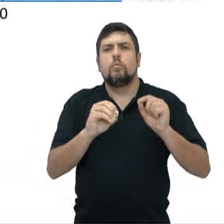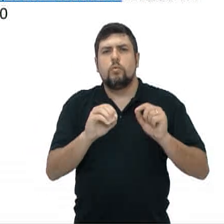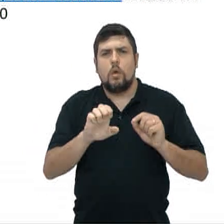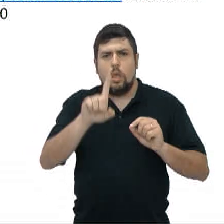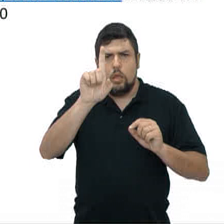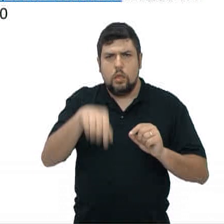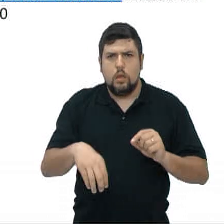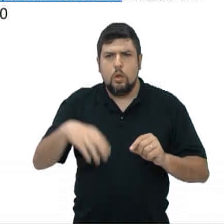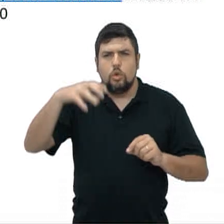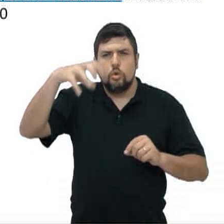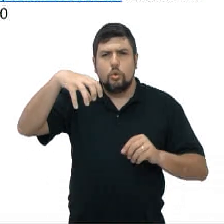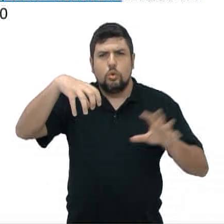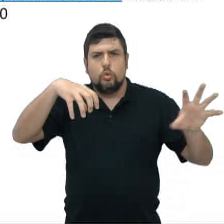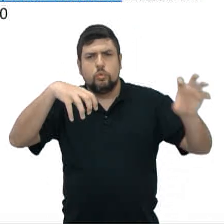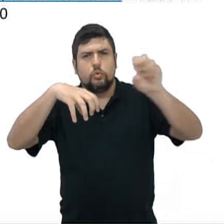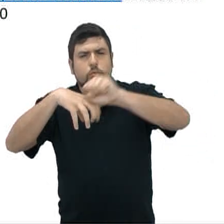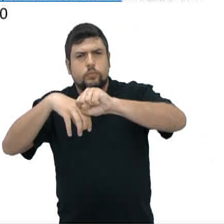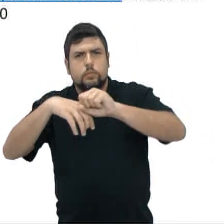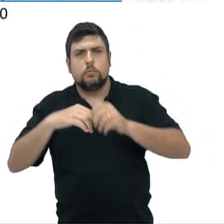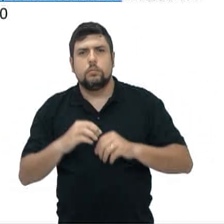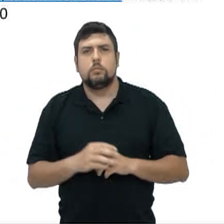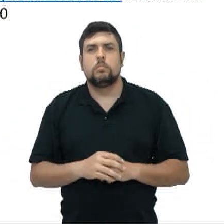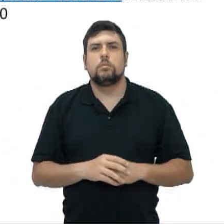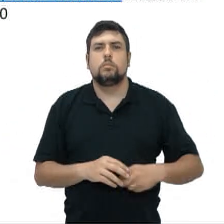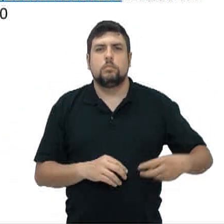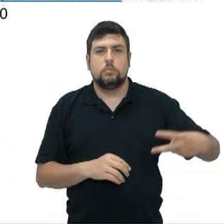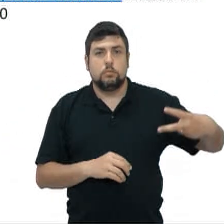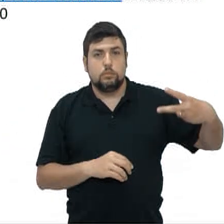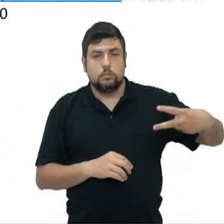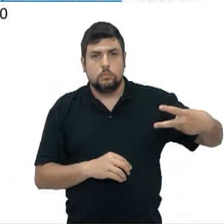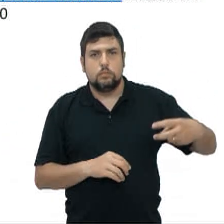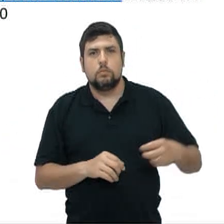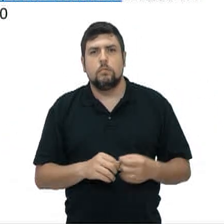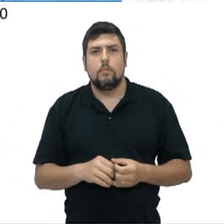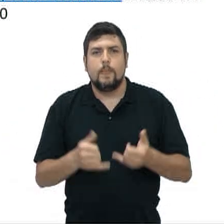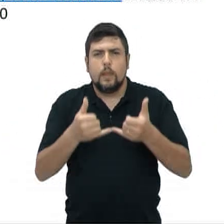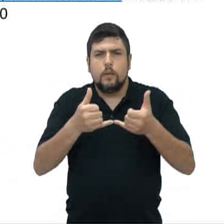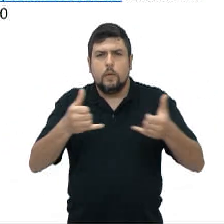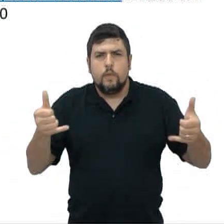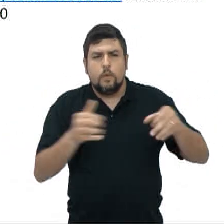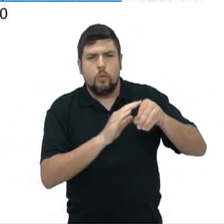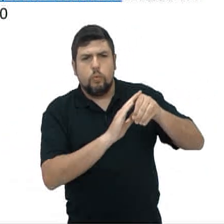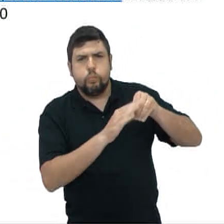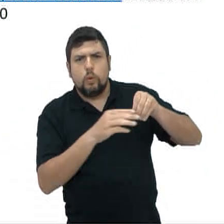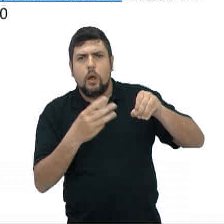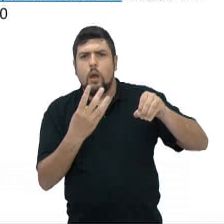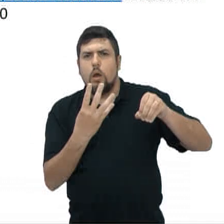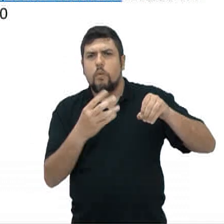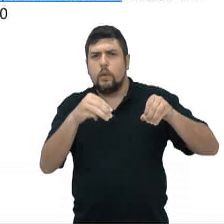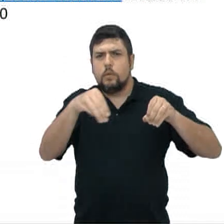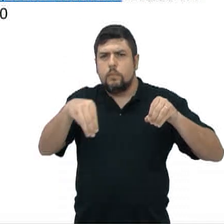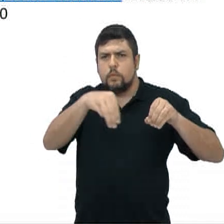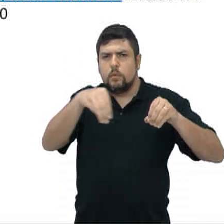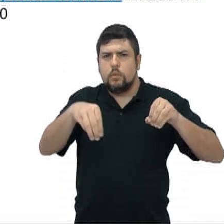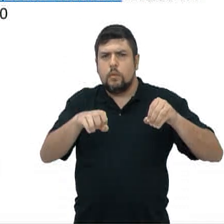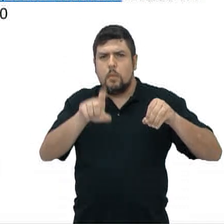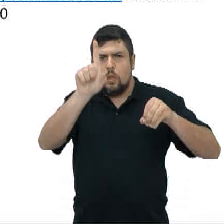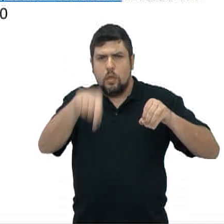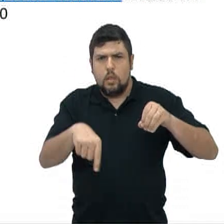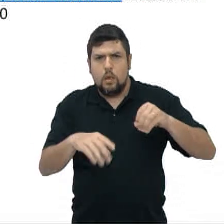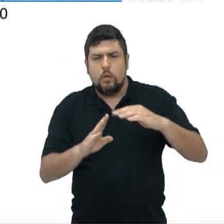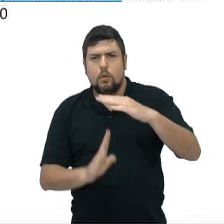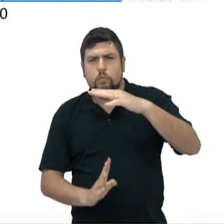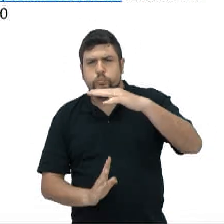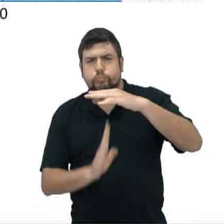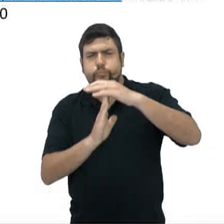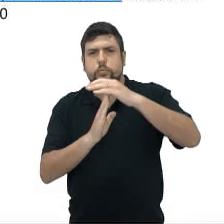chuveiro. Alternativa 2, a fiação 4 milímetros está relacionada com a medida máxima de espessura